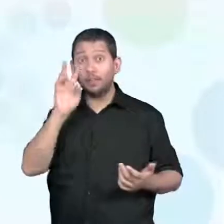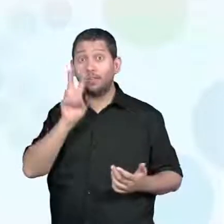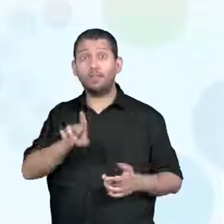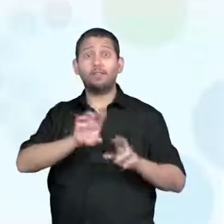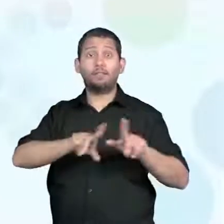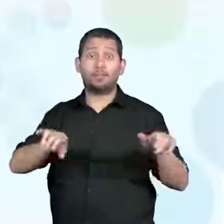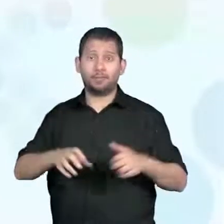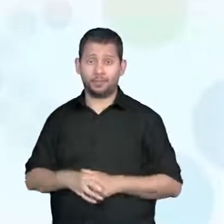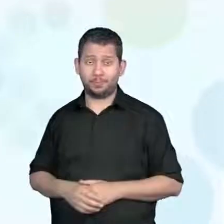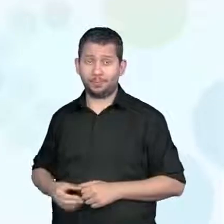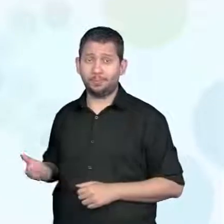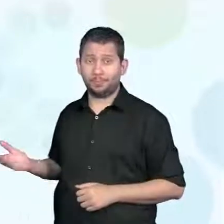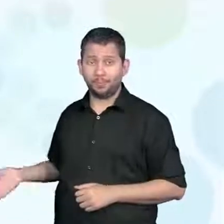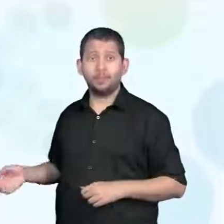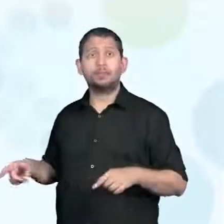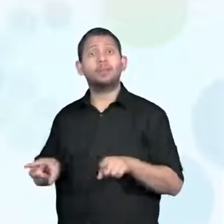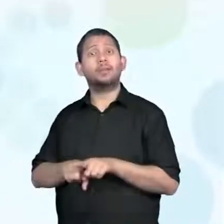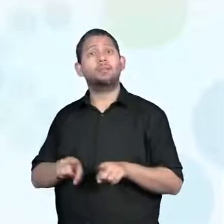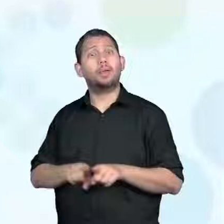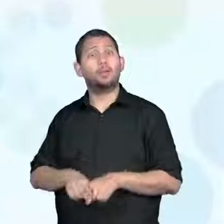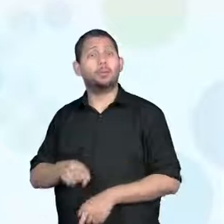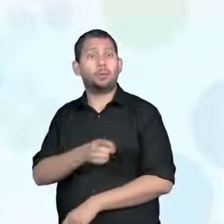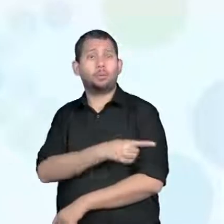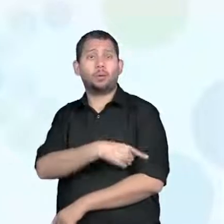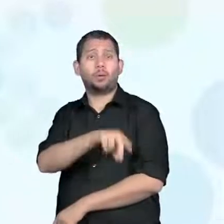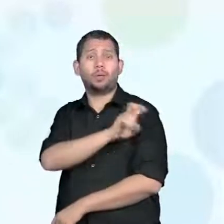a EF, do 1º ao 5º ano,